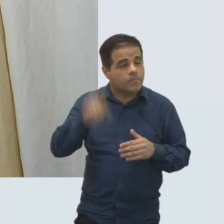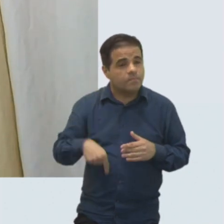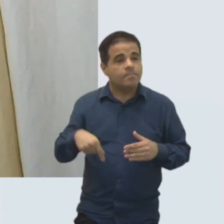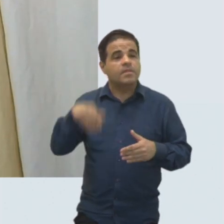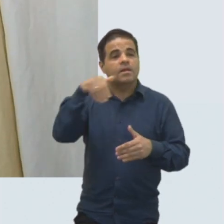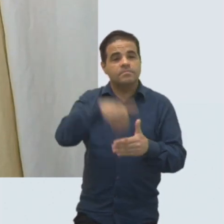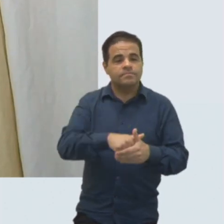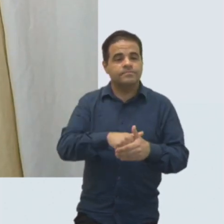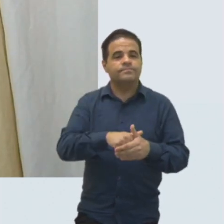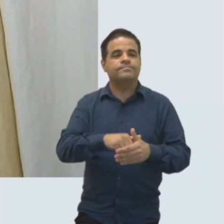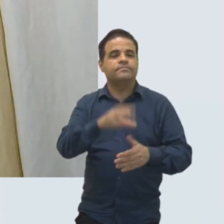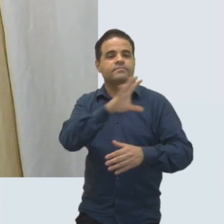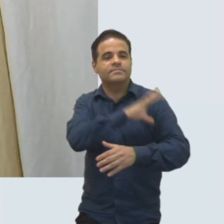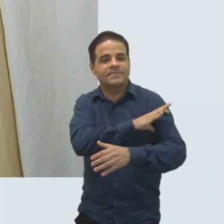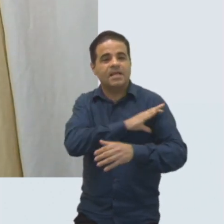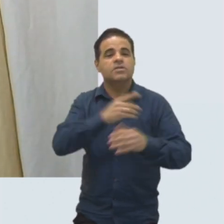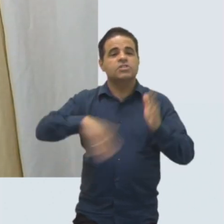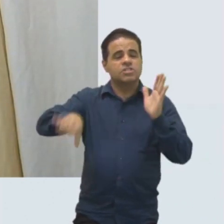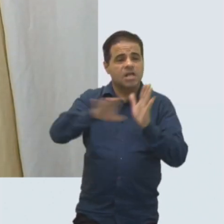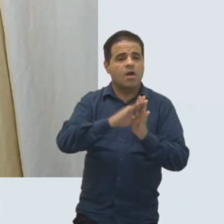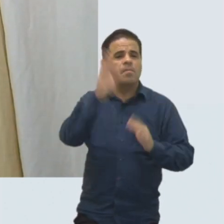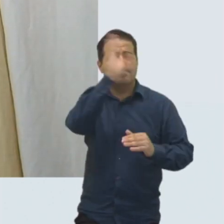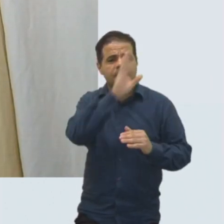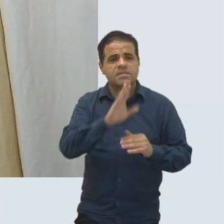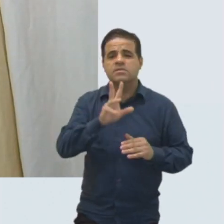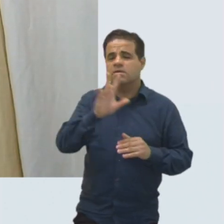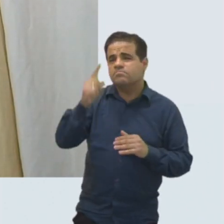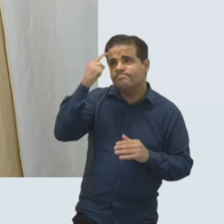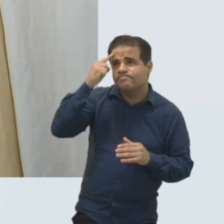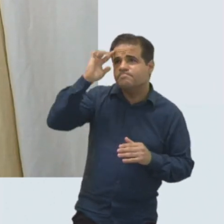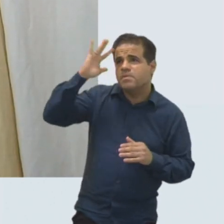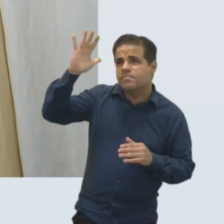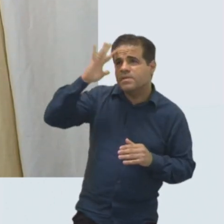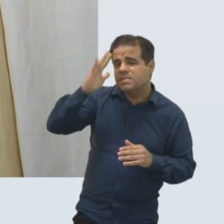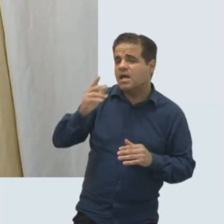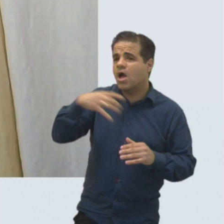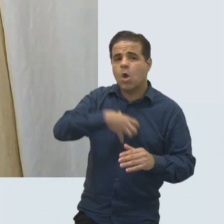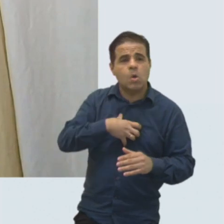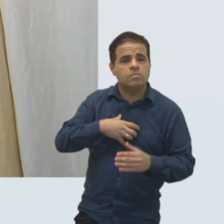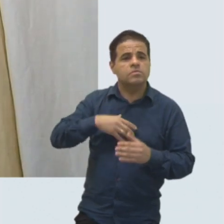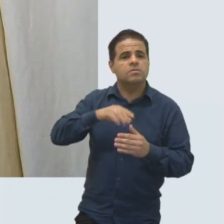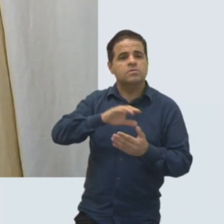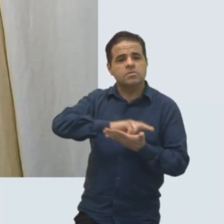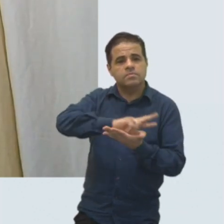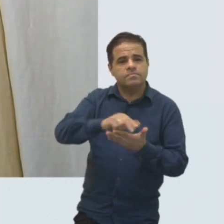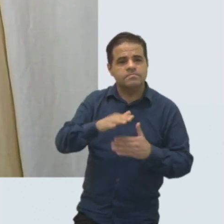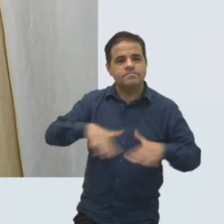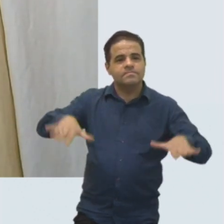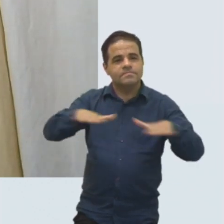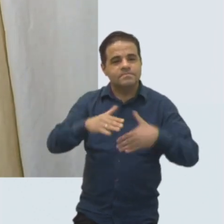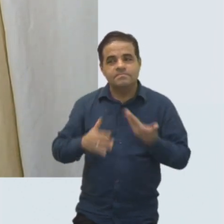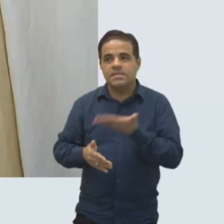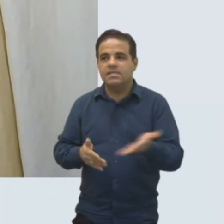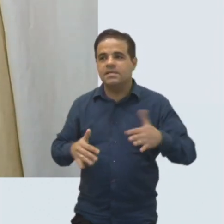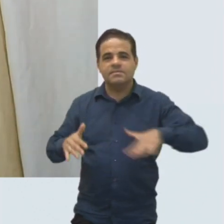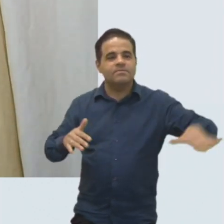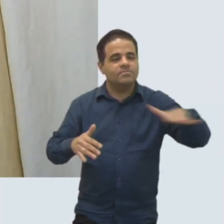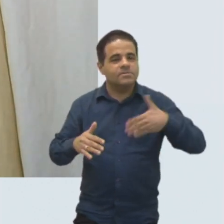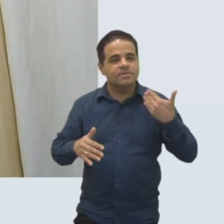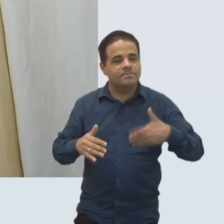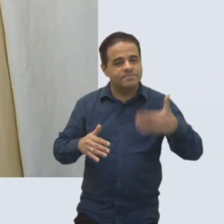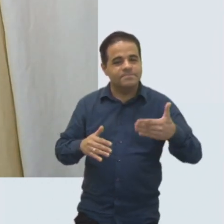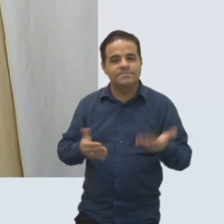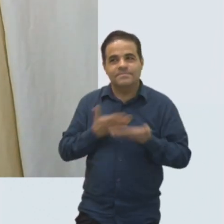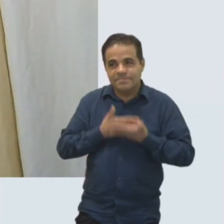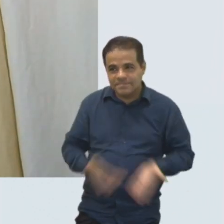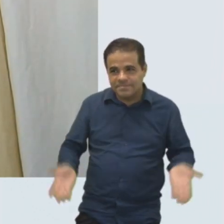candomblé, quando chega ao Brasil, ele vai ser pensado como um aparato estético, a princípio pelas pessoas, mas não, ele diz muito mais que esse aparato